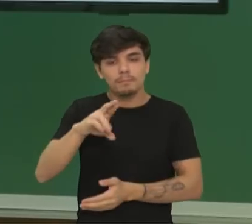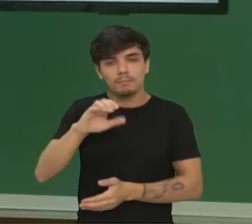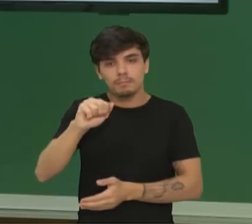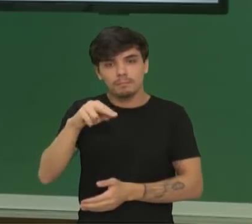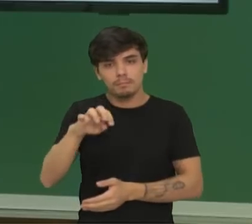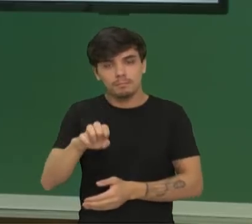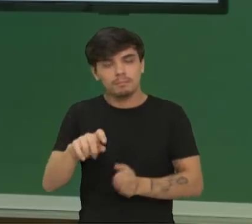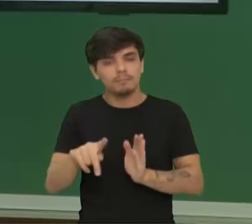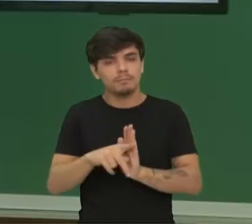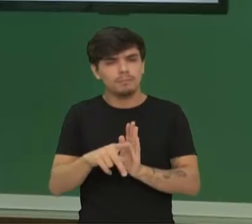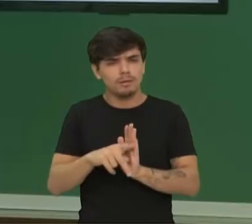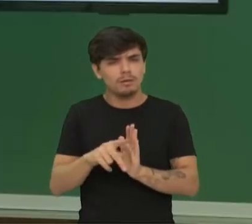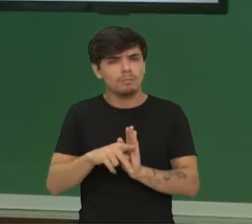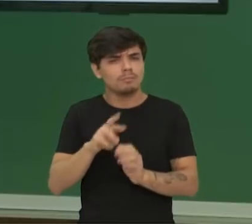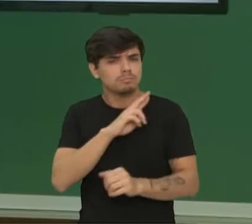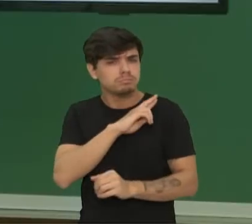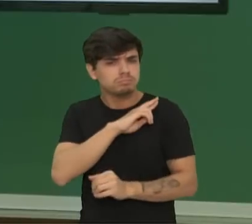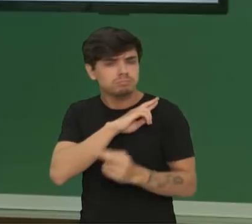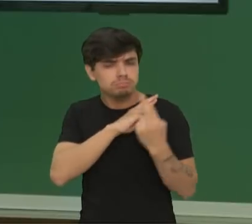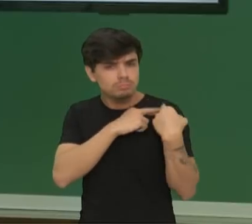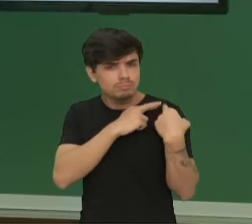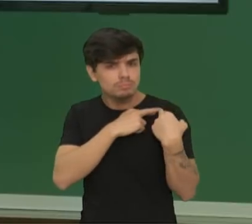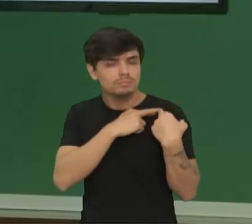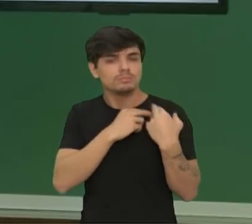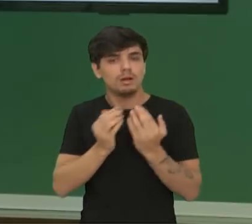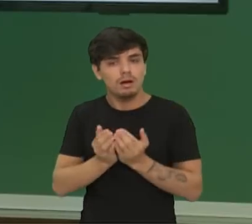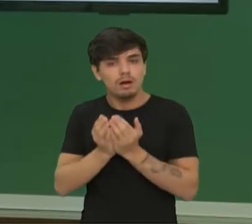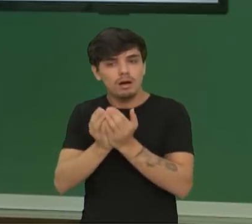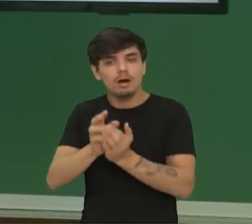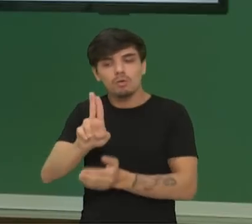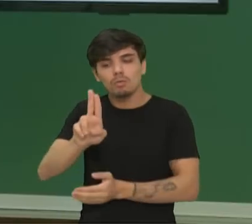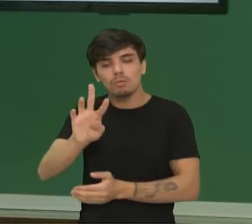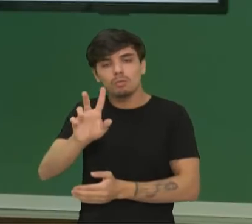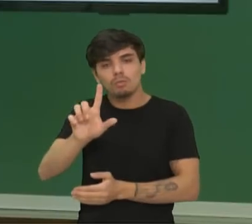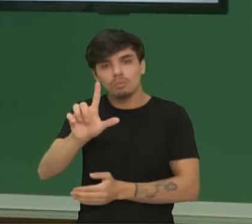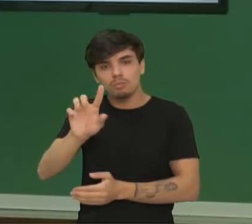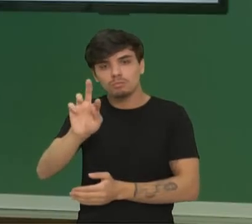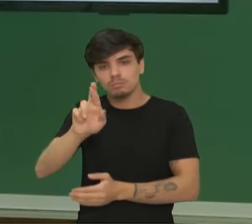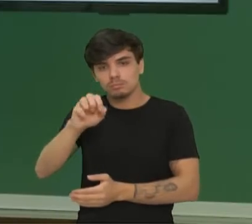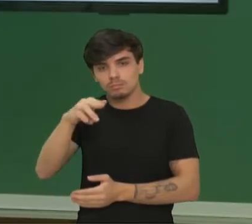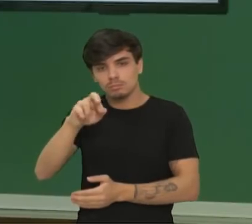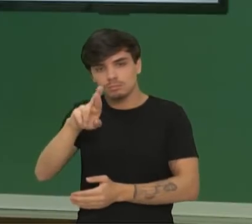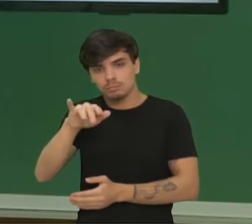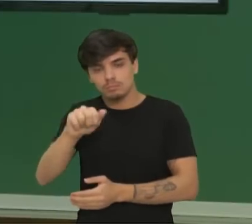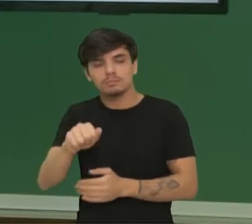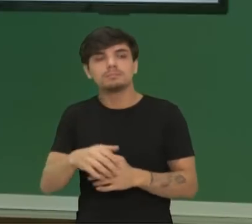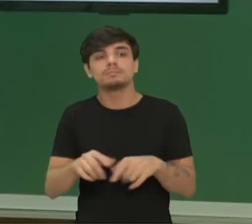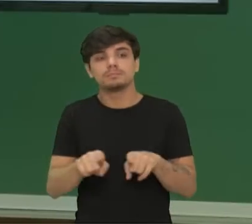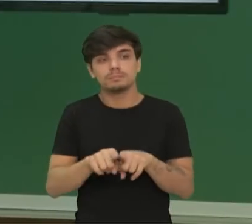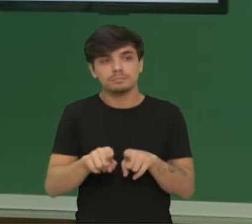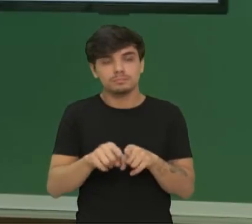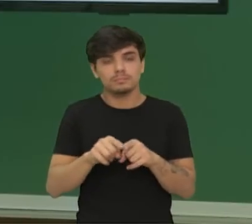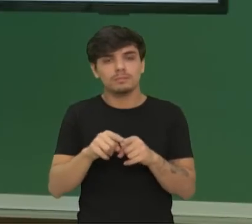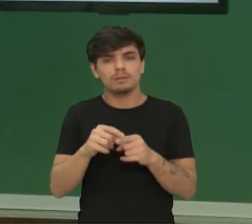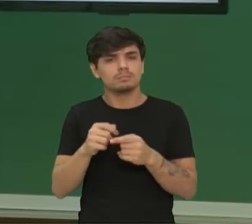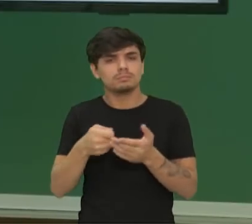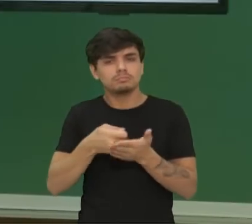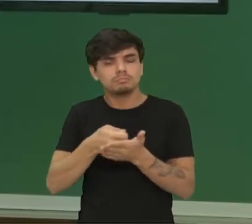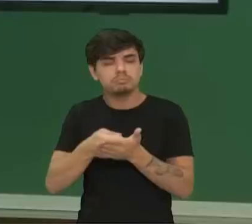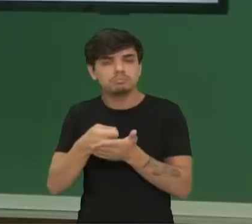por articular as regiões ultramarinas ao continente europeu, e também investiram em atividades